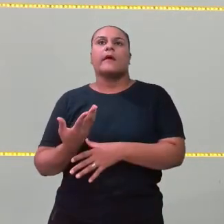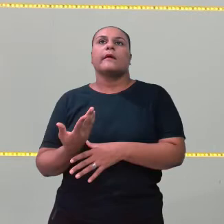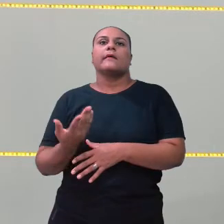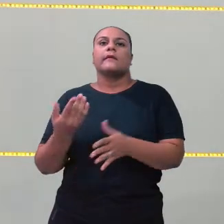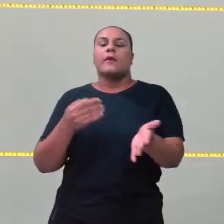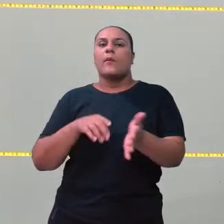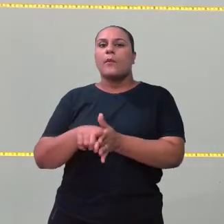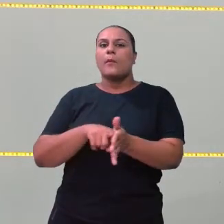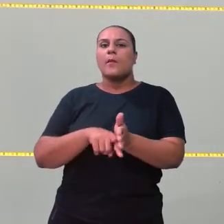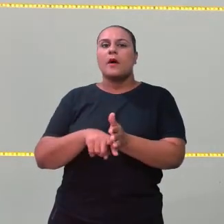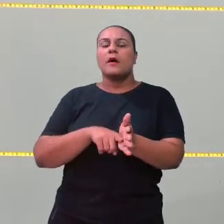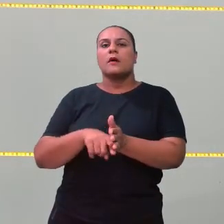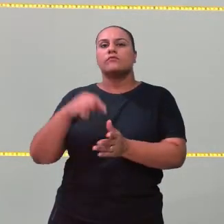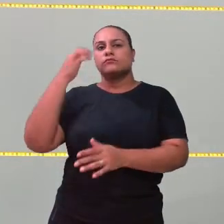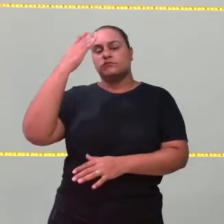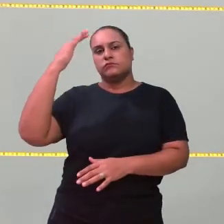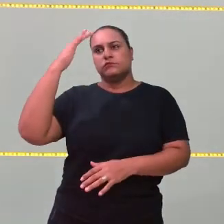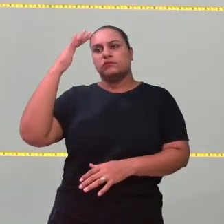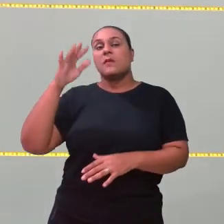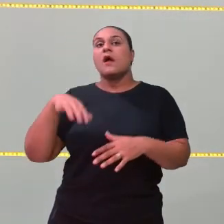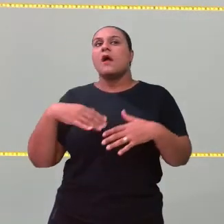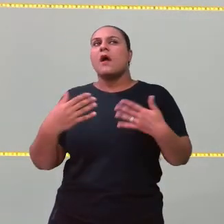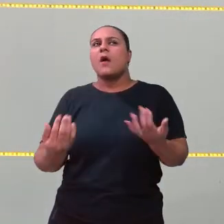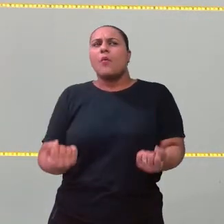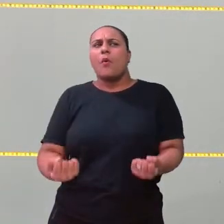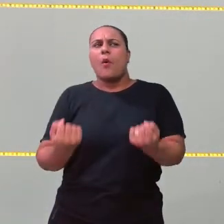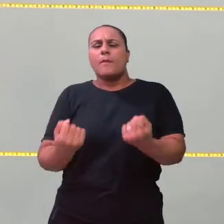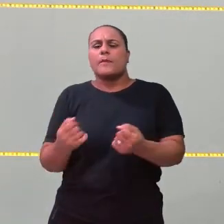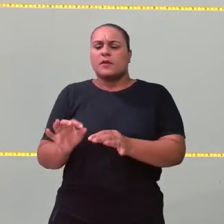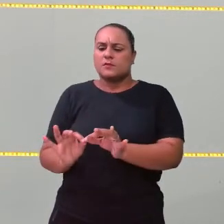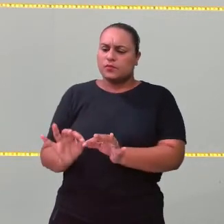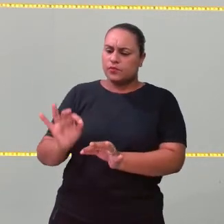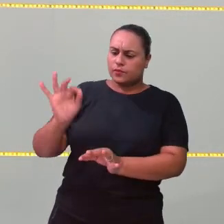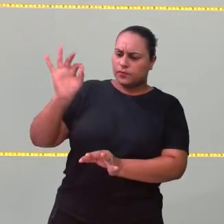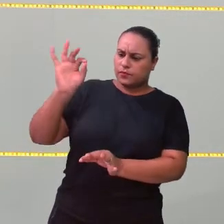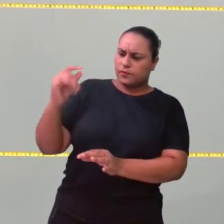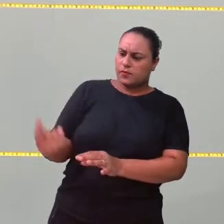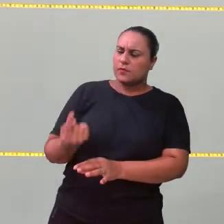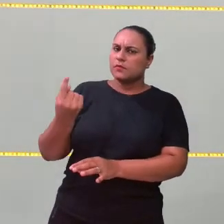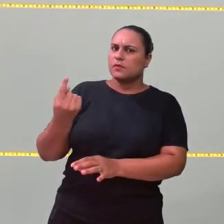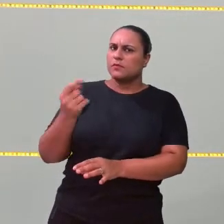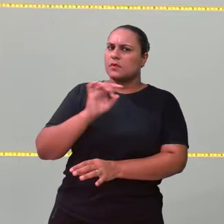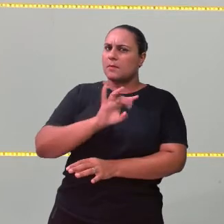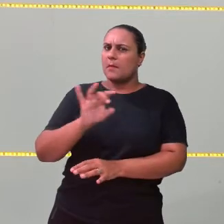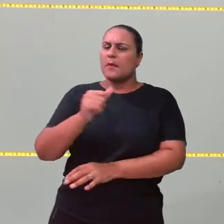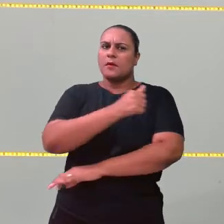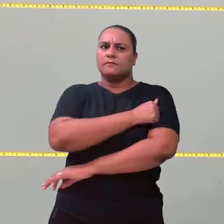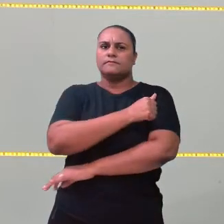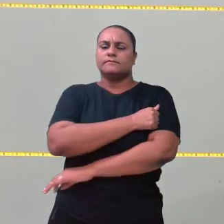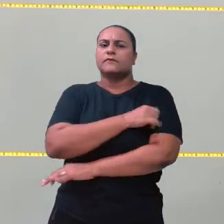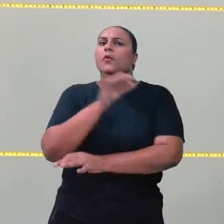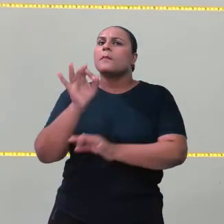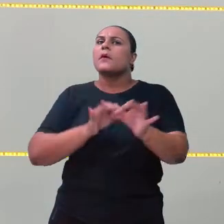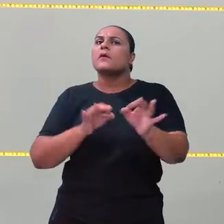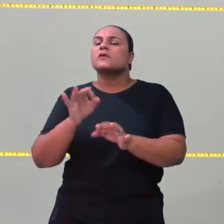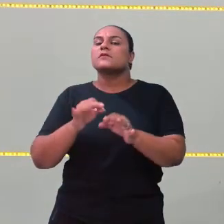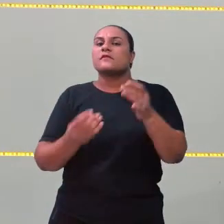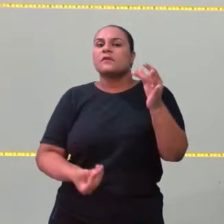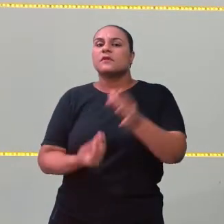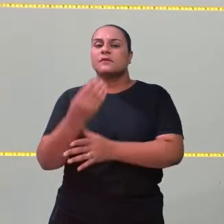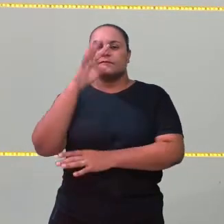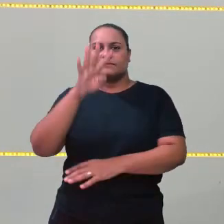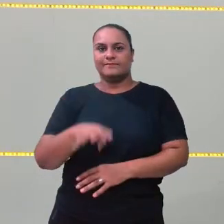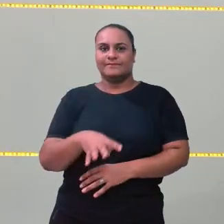o peso e a altura de alguns estudantes. E para organizar essa pesquisa, foi construída essa